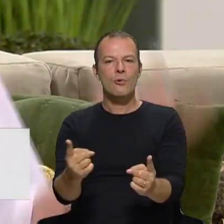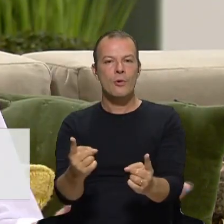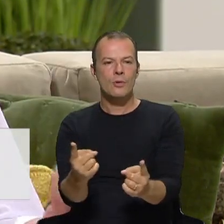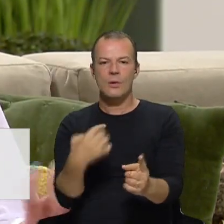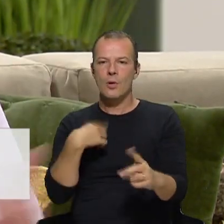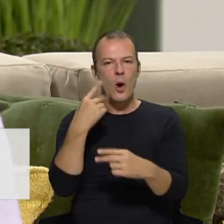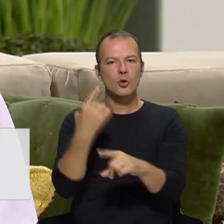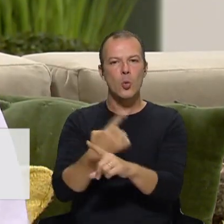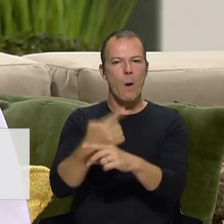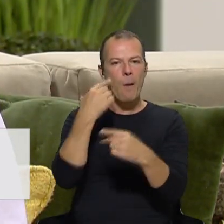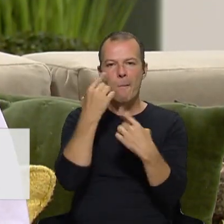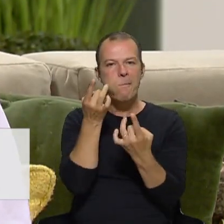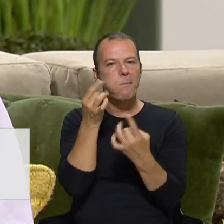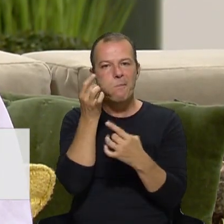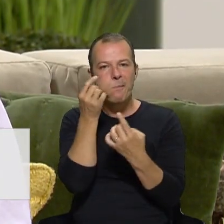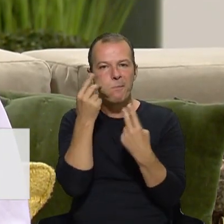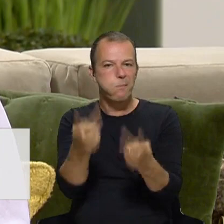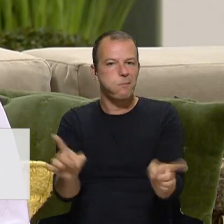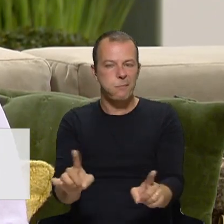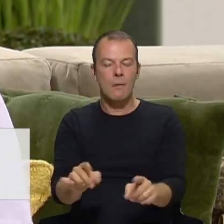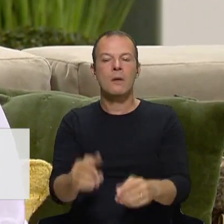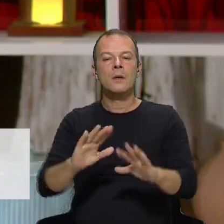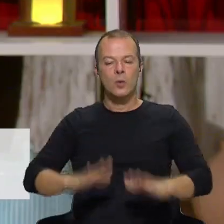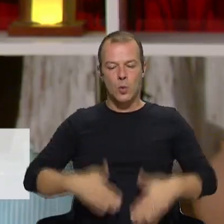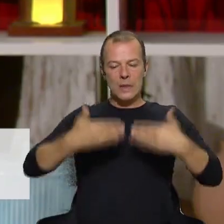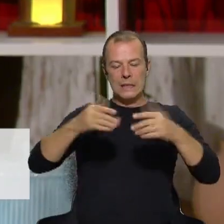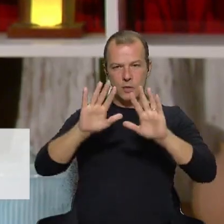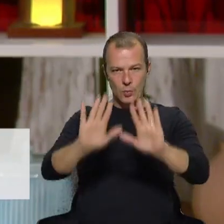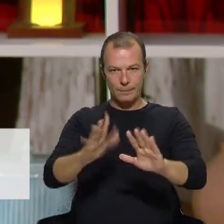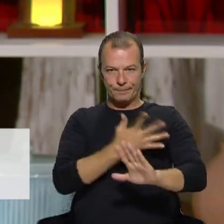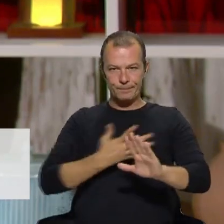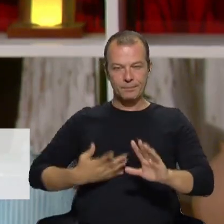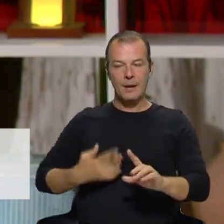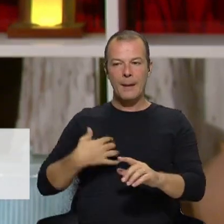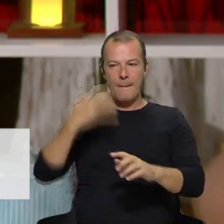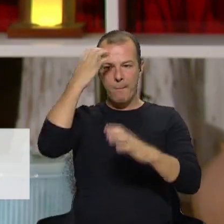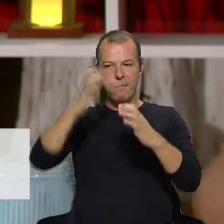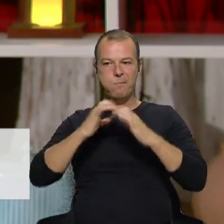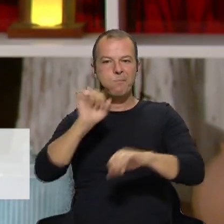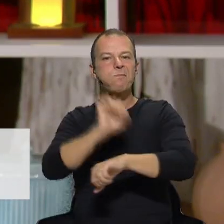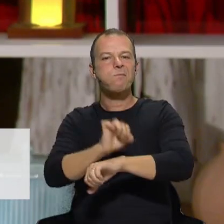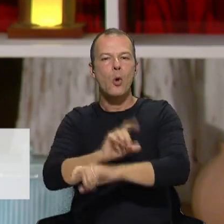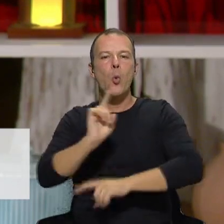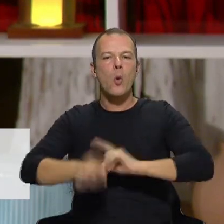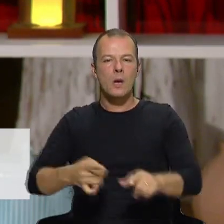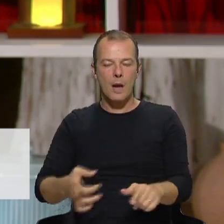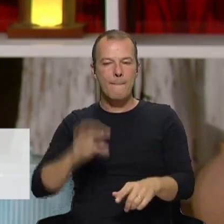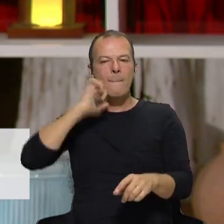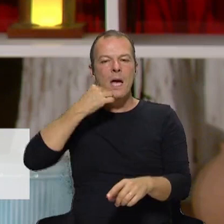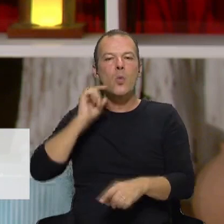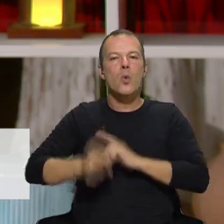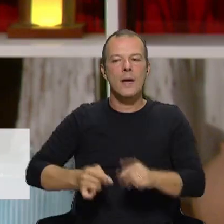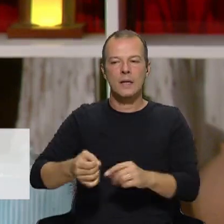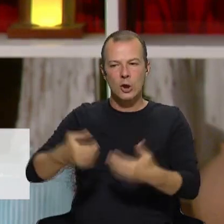não se vê. Exatamente. Vamos começar pelo princípio. Para quem não sabe o que é uma paralisia cerebral e o que é que afeta,